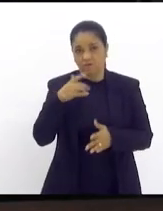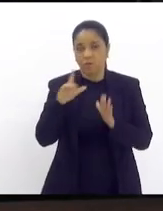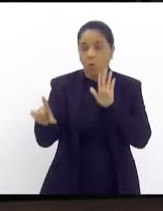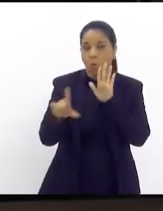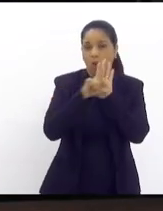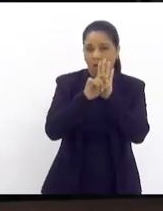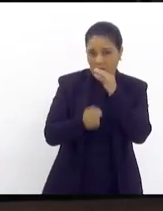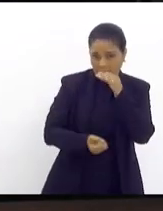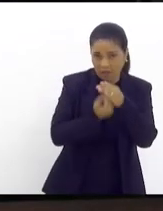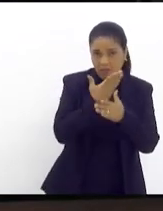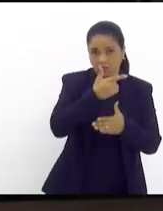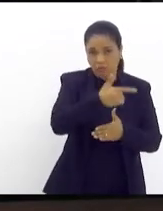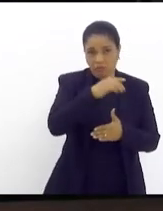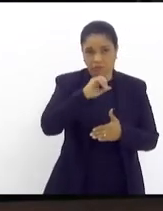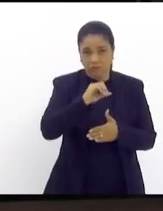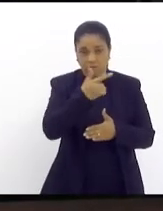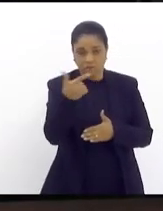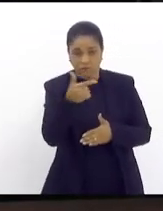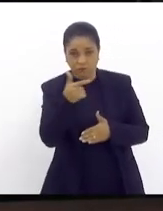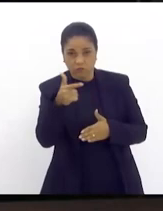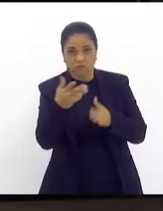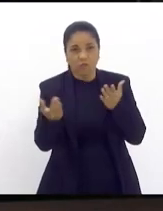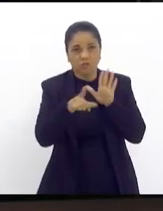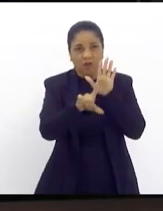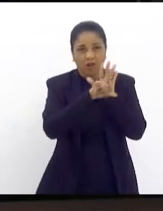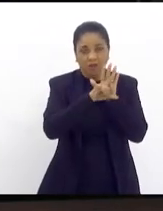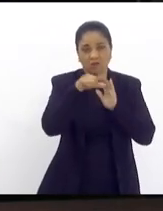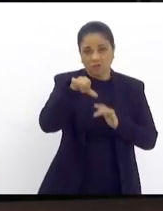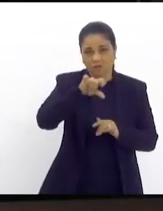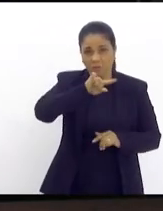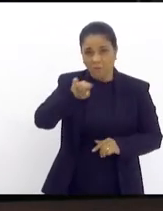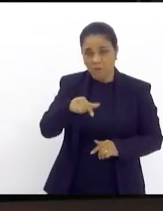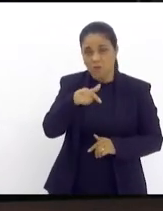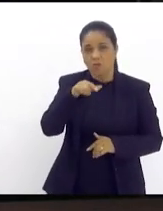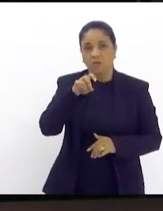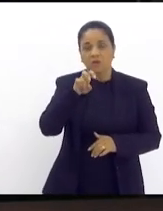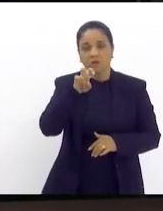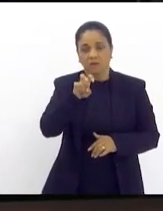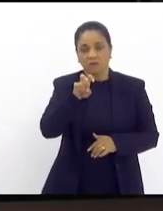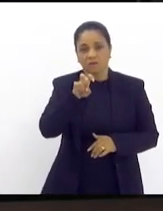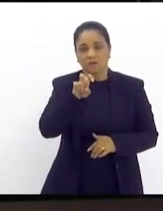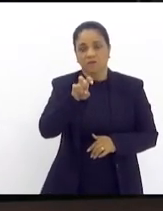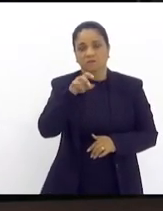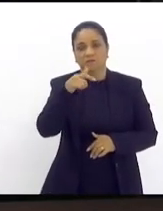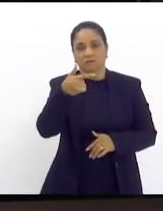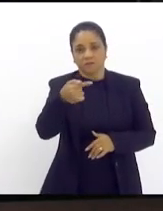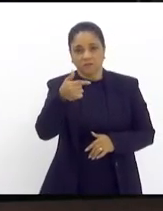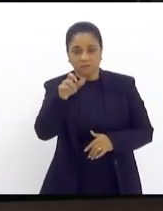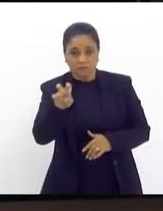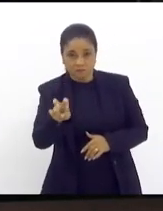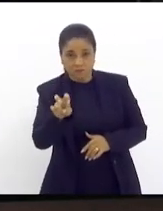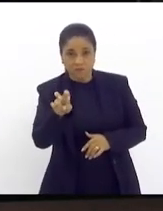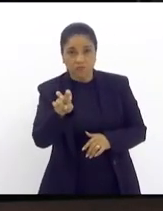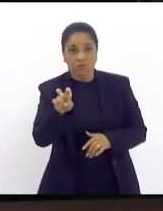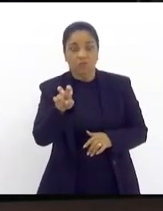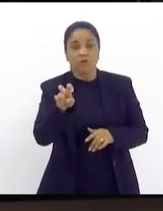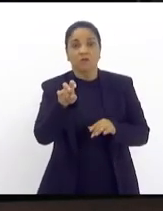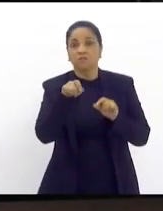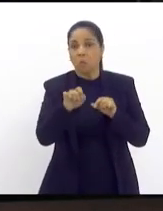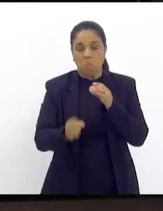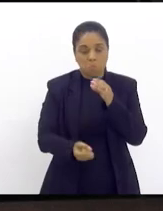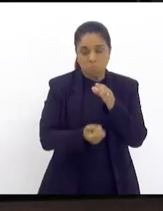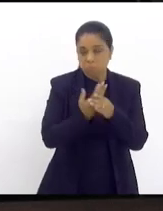e hoje está sobre a lei número 9775 só que não vemos o governo do estado